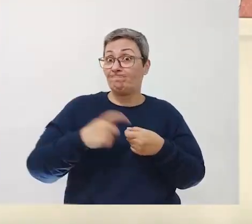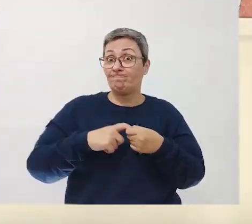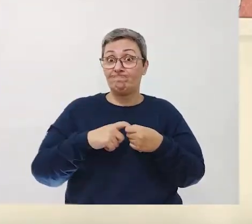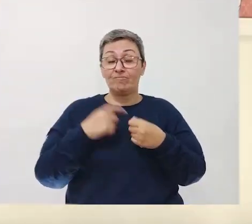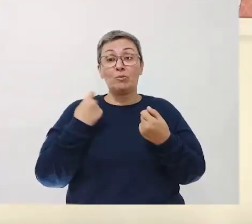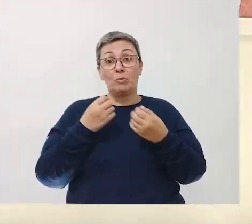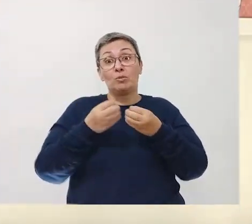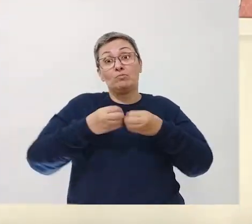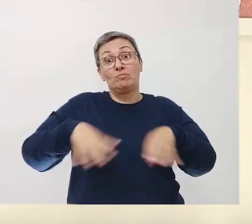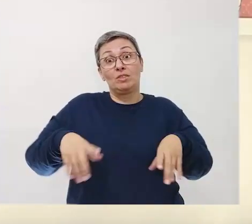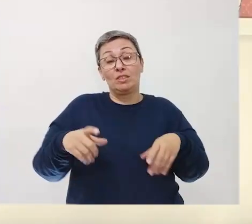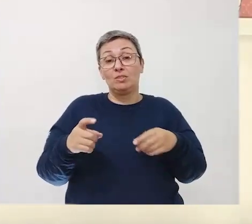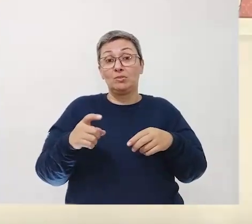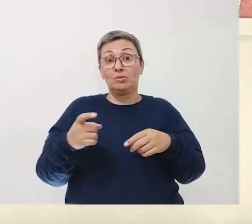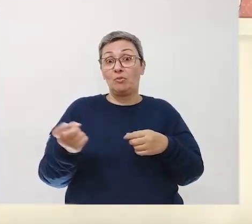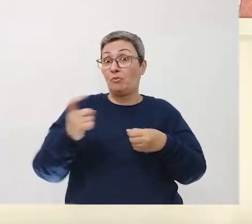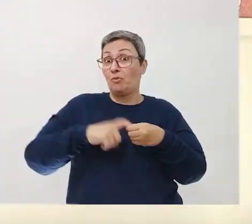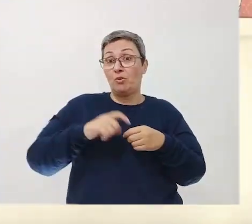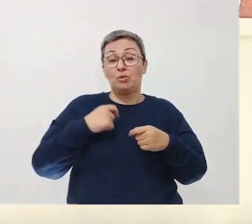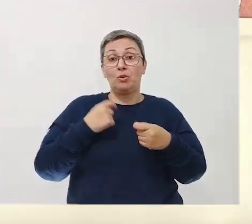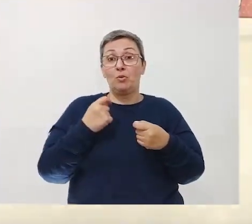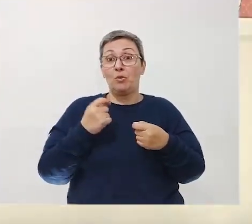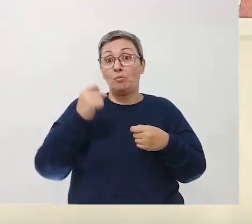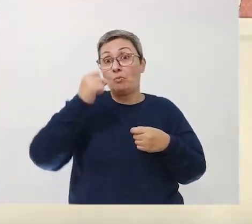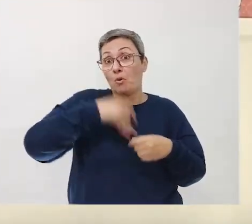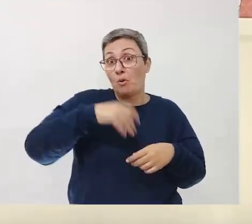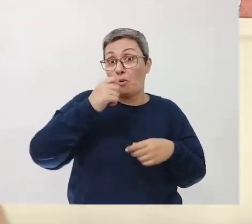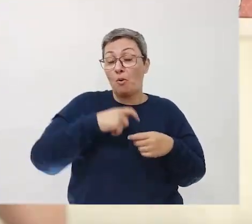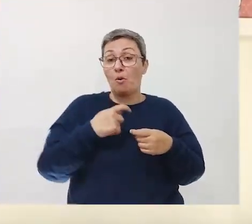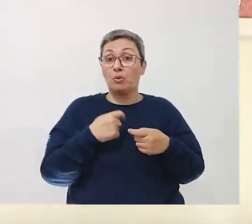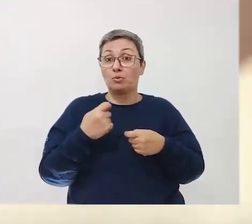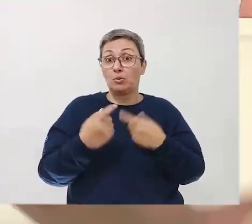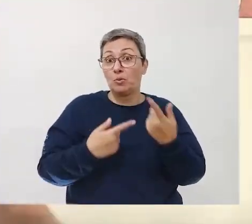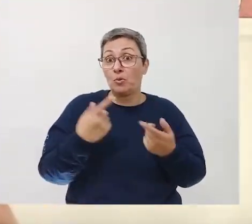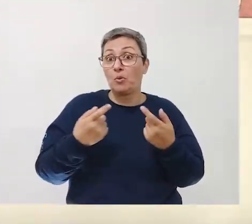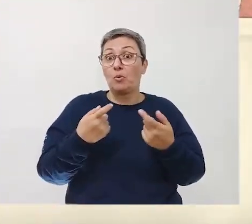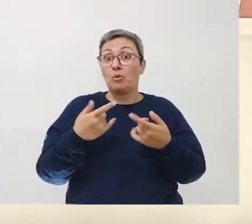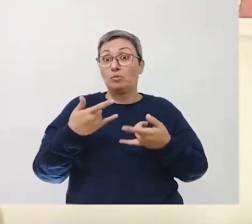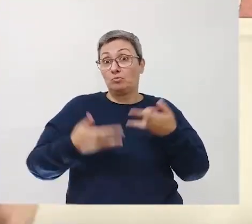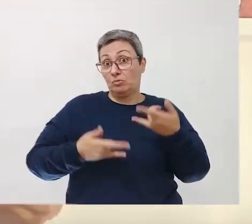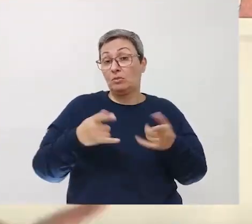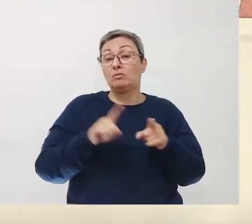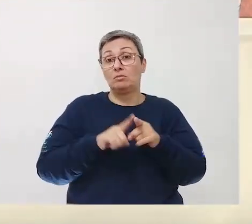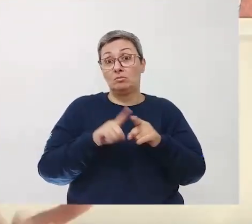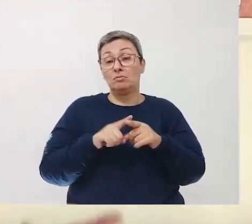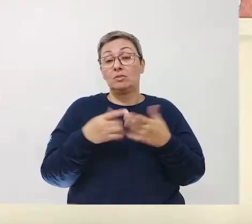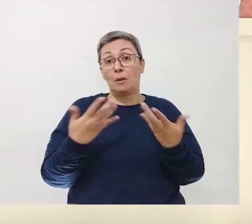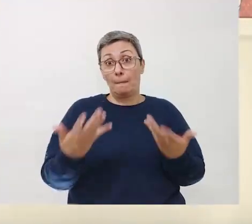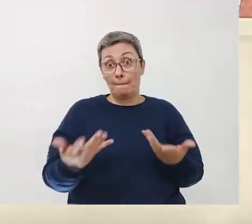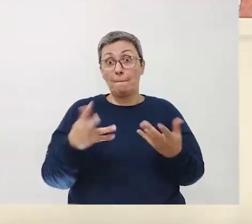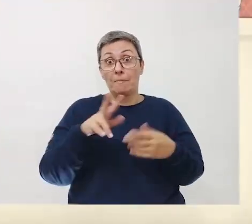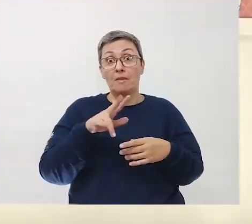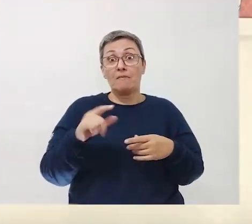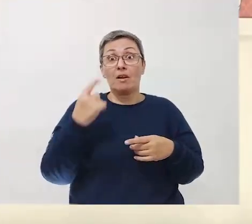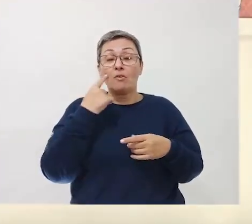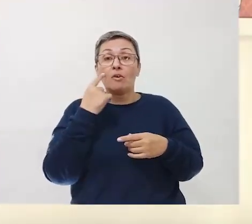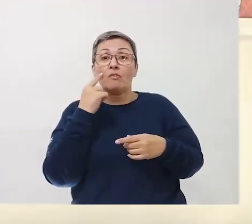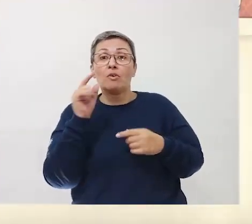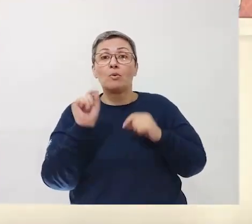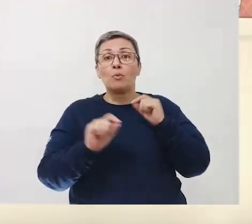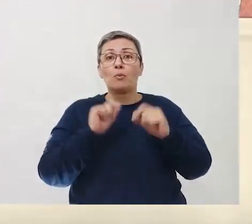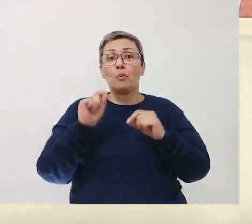situações irreparáveis e causar danos irreversíveis, tá? Como abusos ou exploração sexual, por